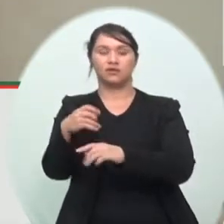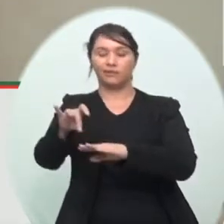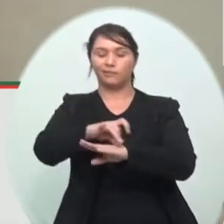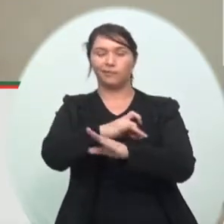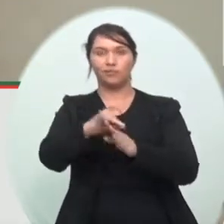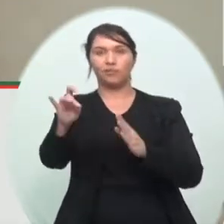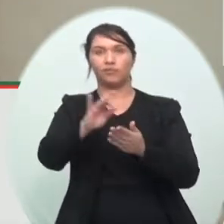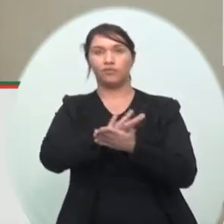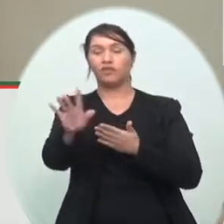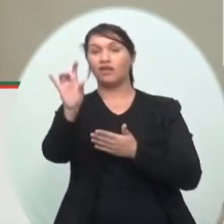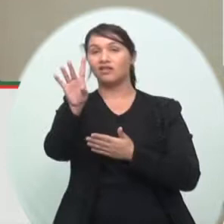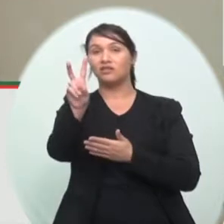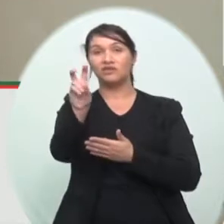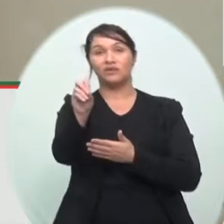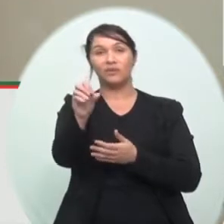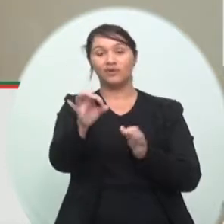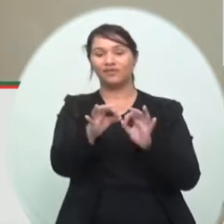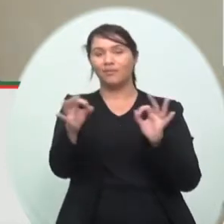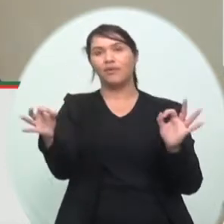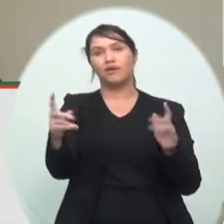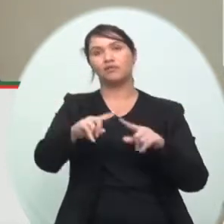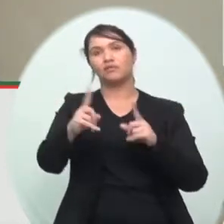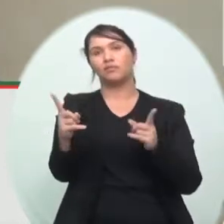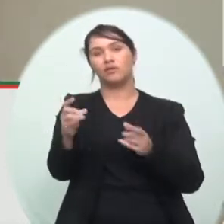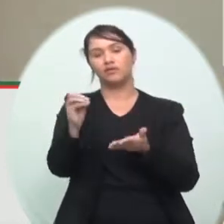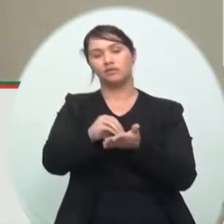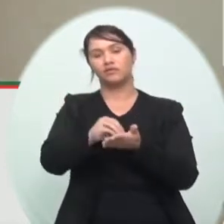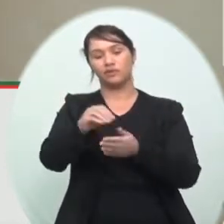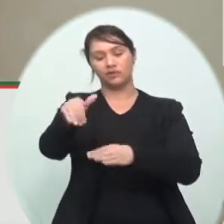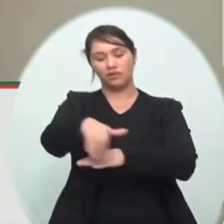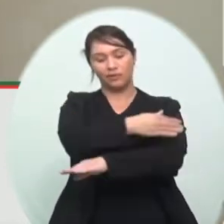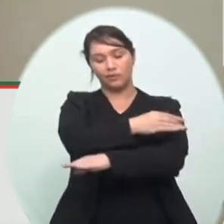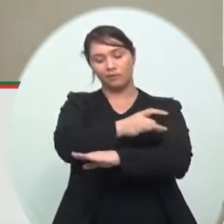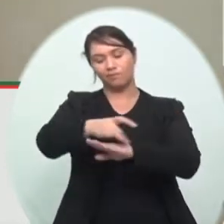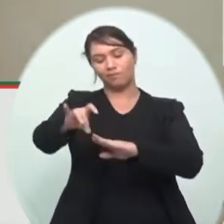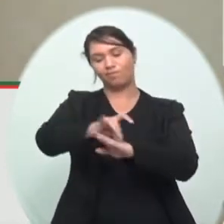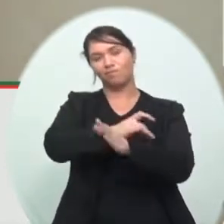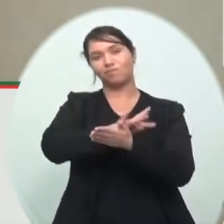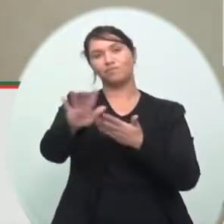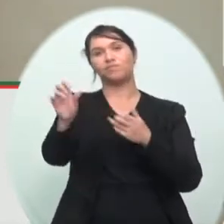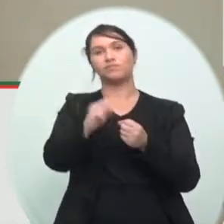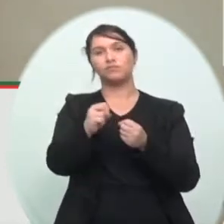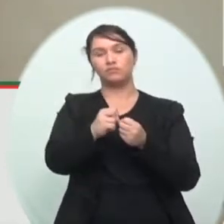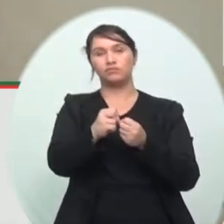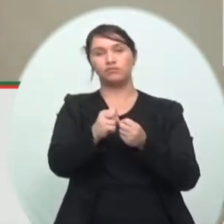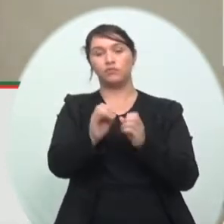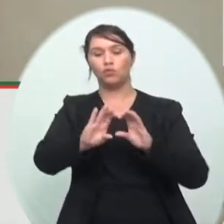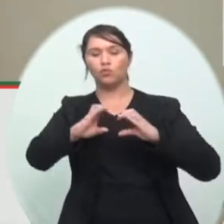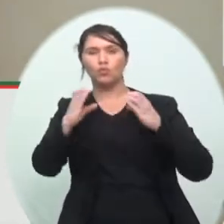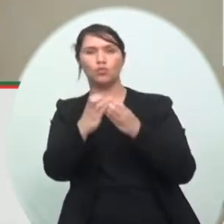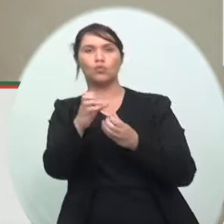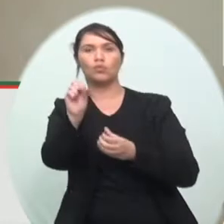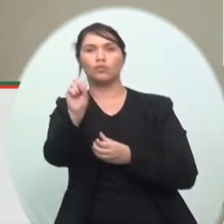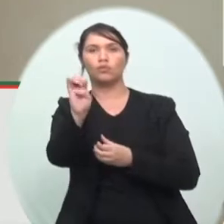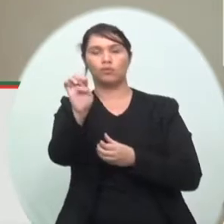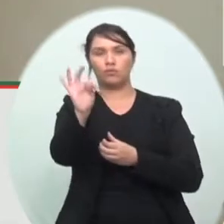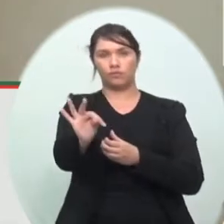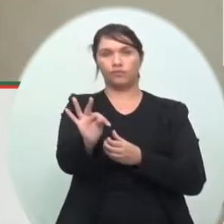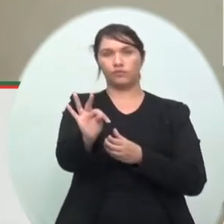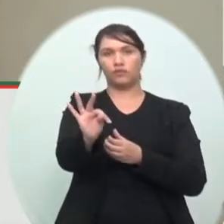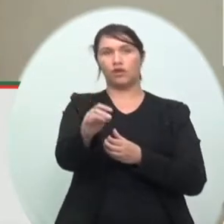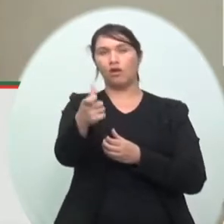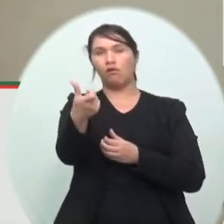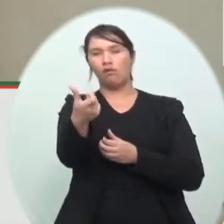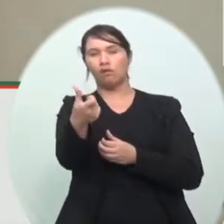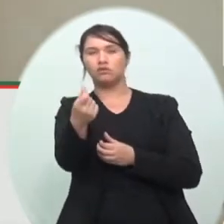metros, e que ainda não foi contemplado. Ali no, na comunidade Nossa Senhora da Salete, foram pavimentadas 16